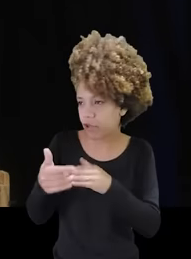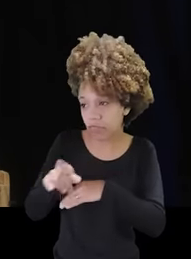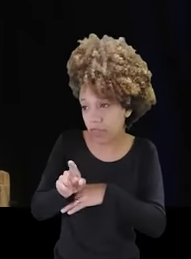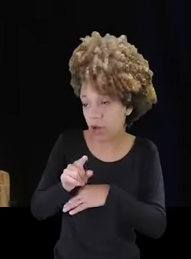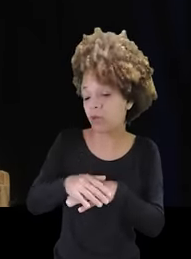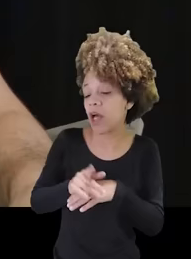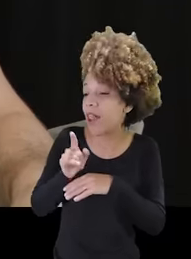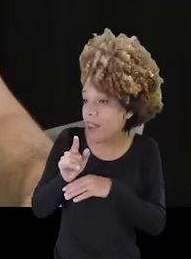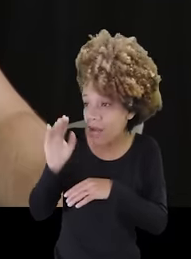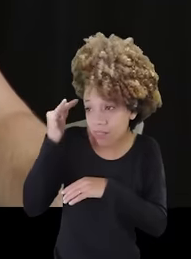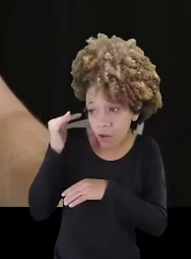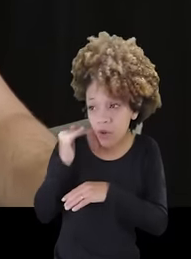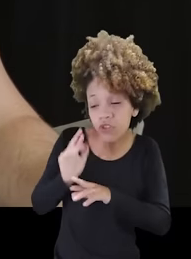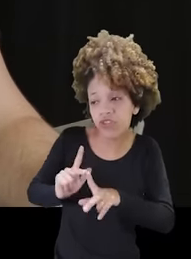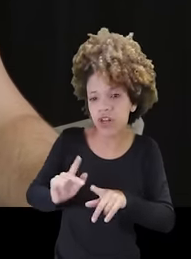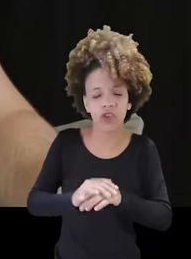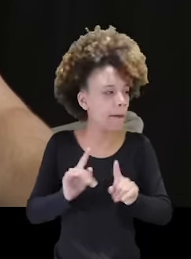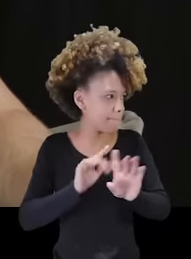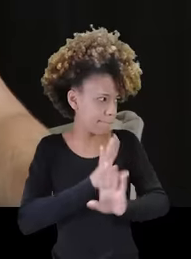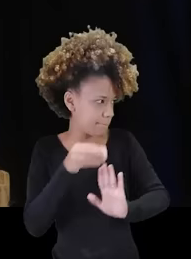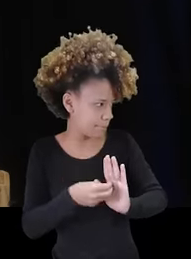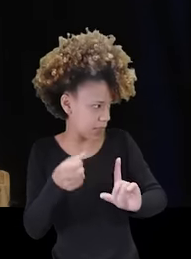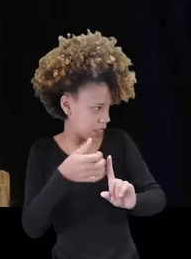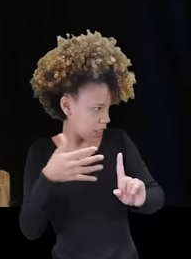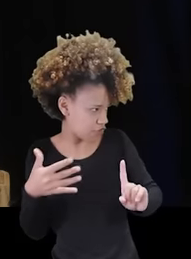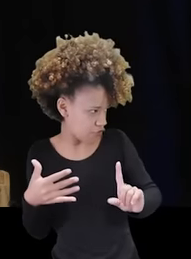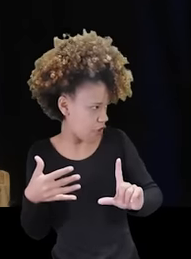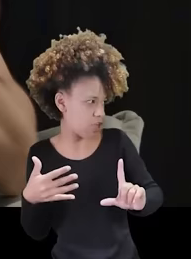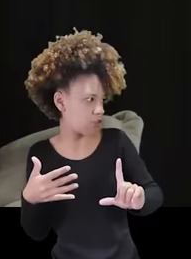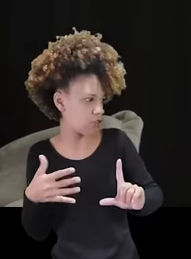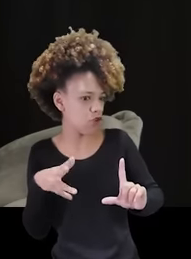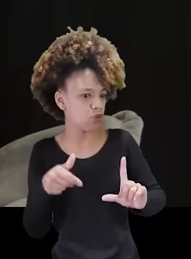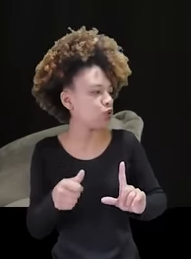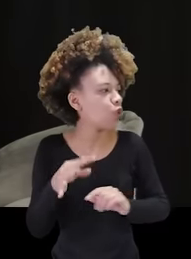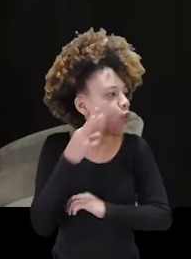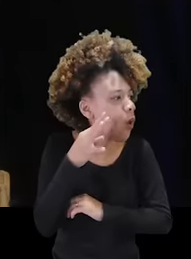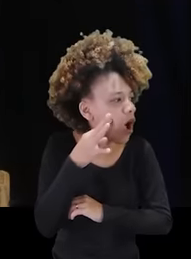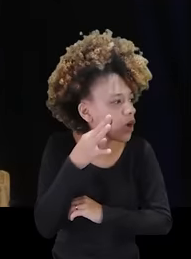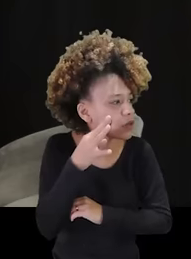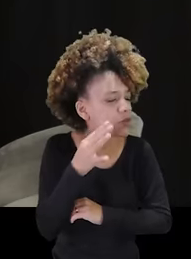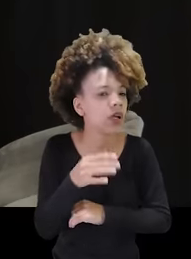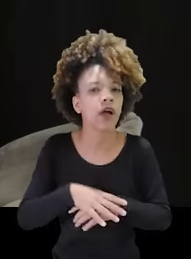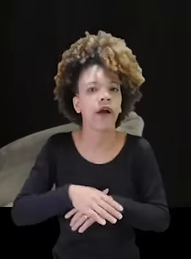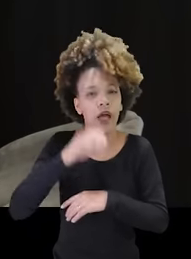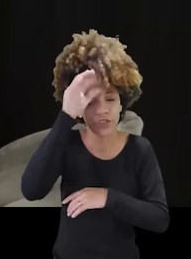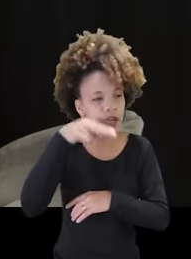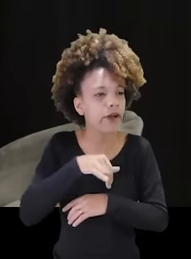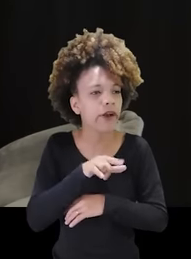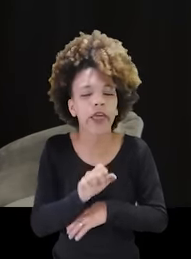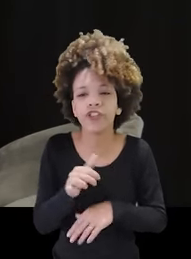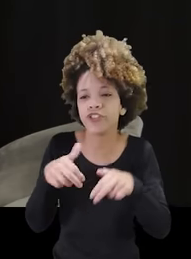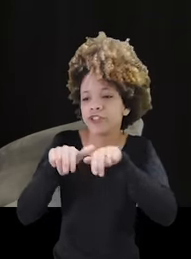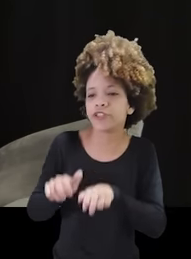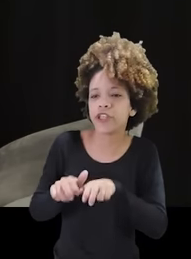não tem pequenos Mas eles lançam sim a novela inteira tipo Netflix para você ver ou você vai ver toda a quarta senta lá a dona Neide de lá